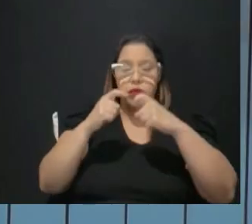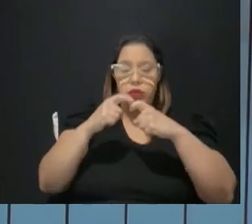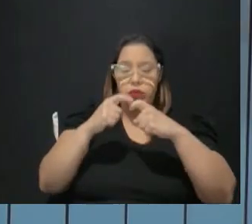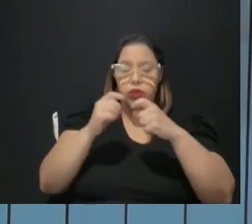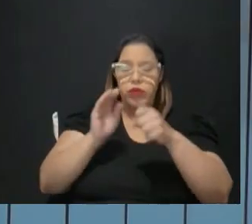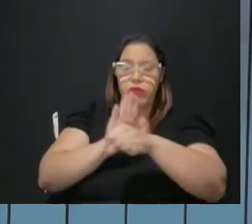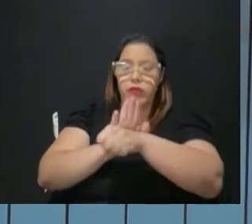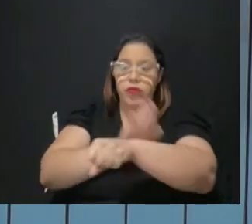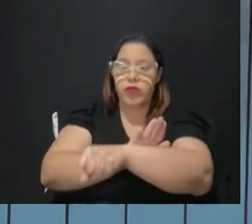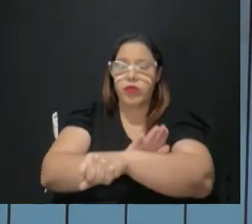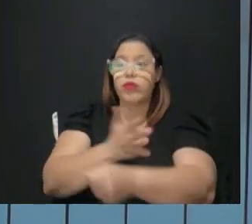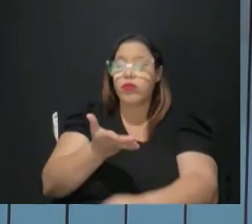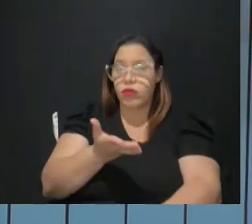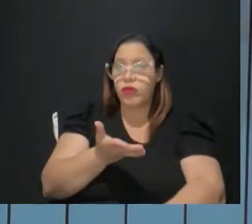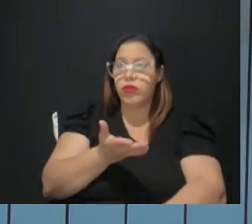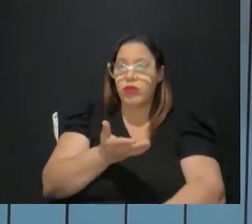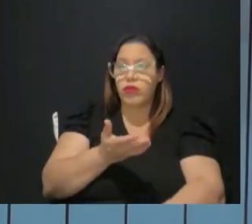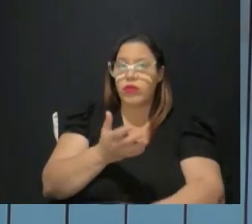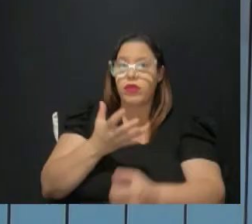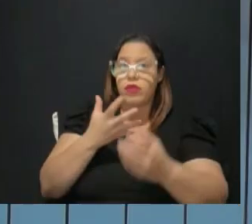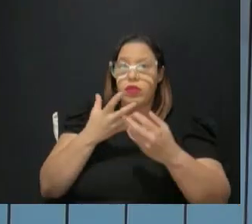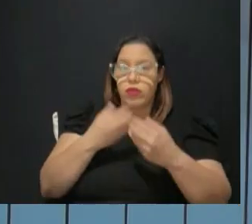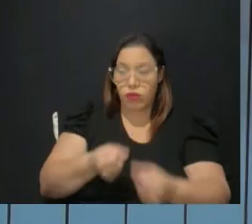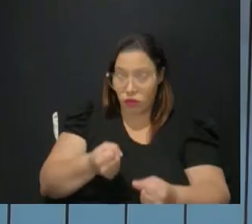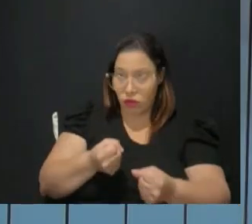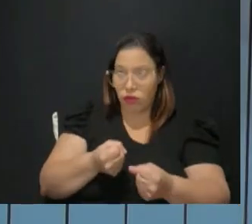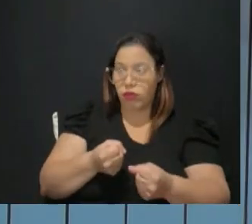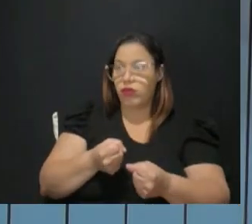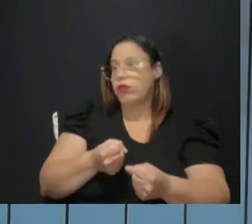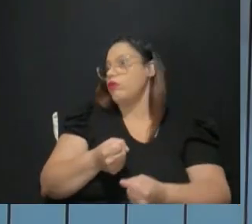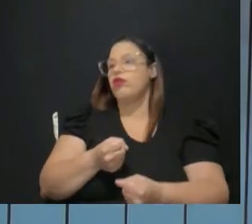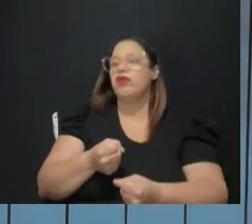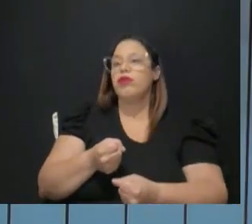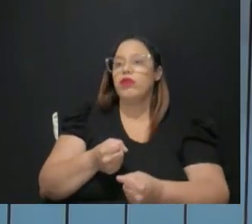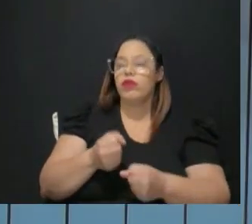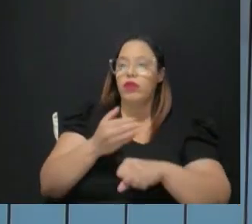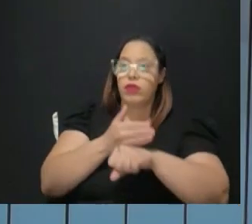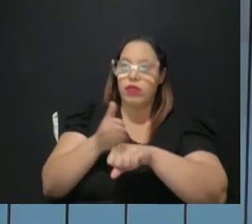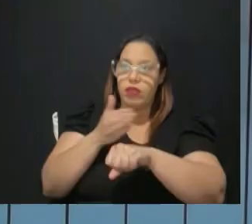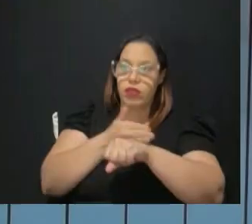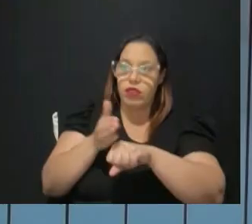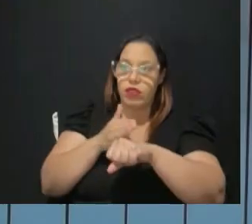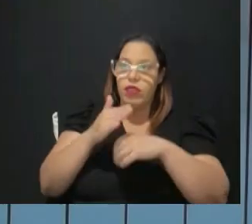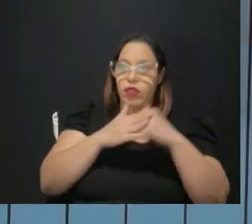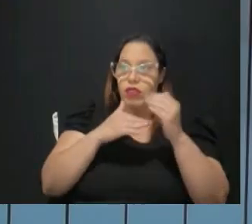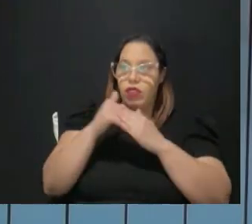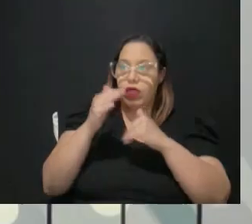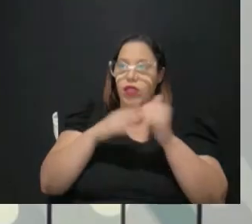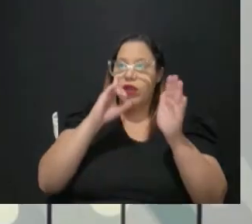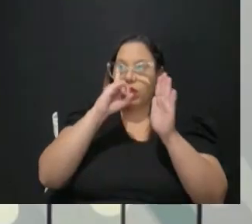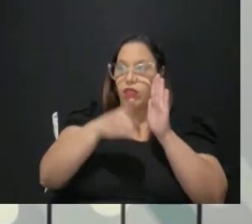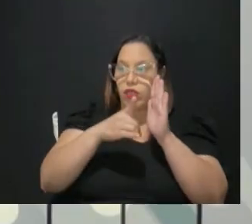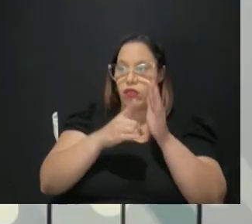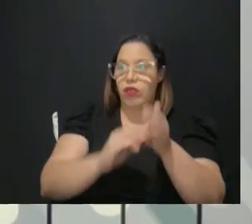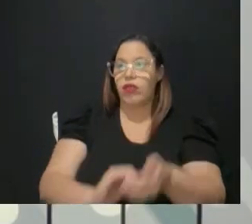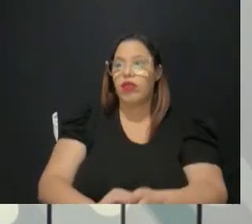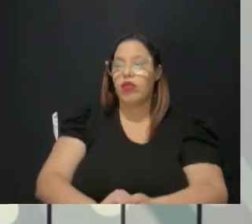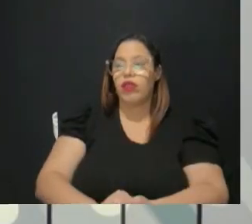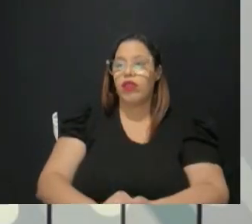aí os médicos, né, a adotarem as práticas relacionadas aos tratamentos diagnósticos?